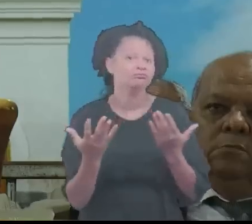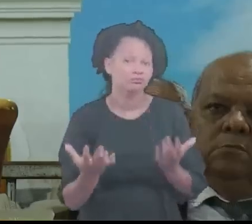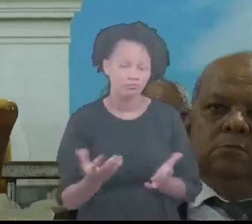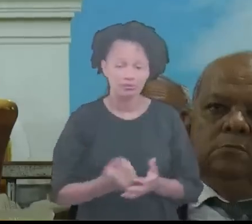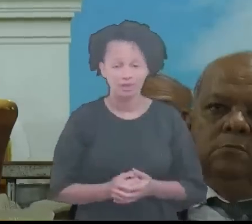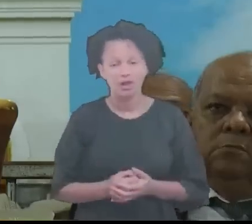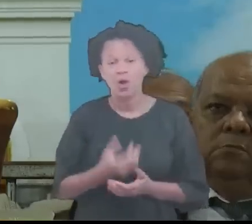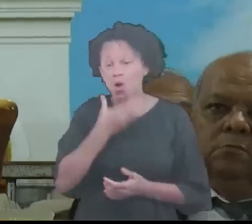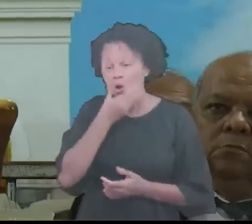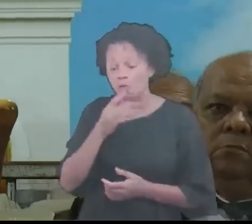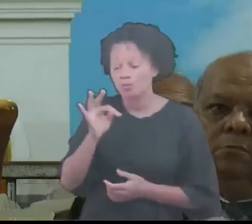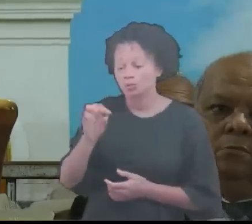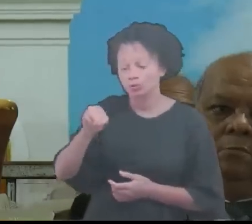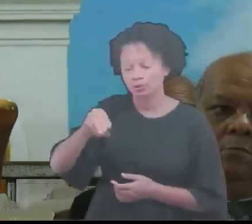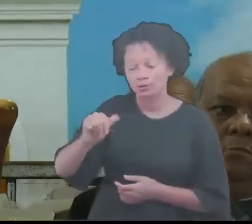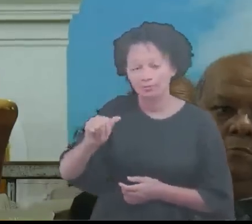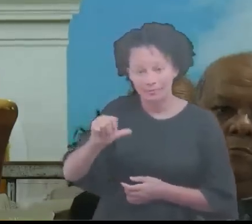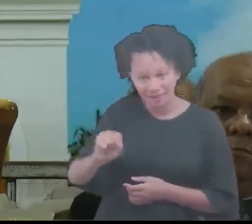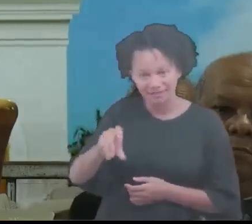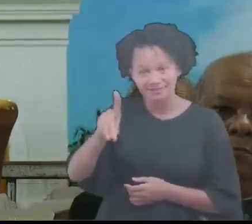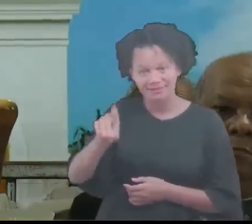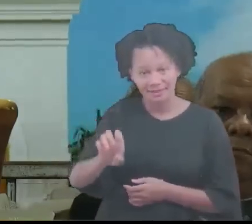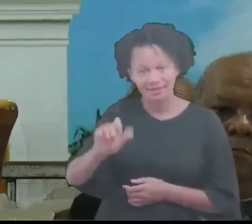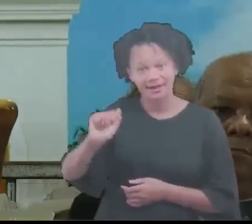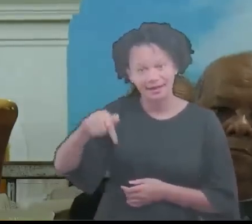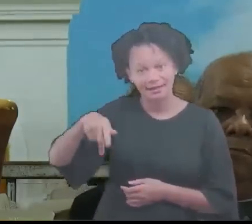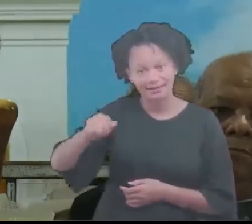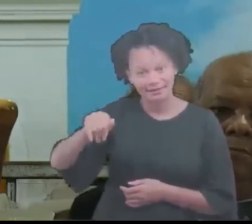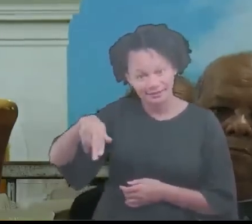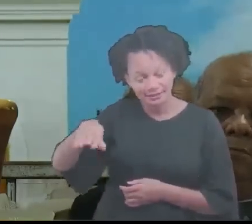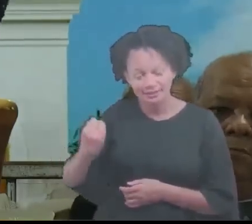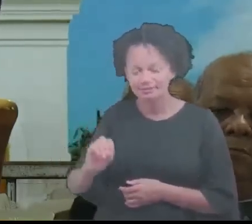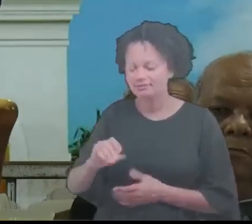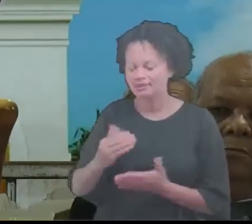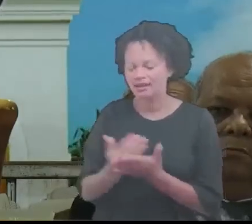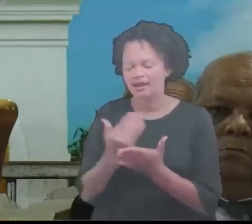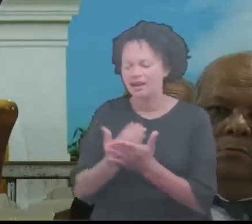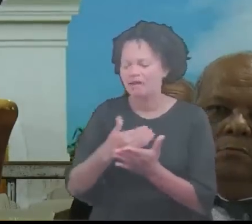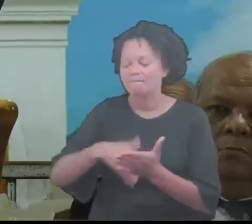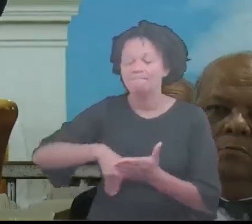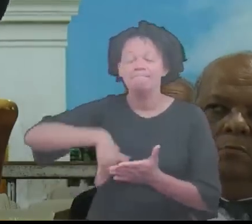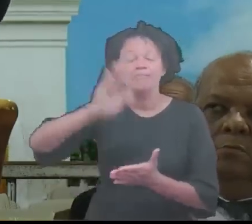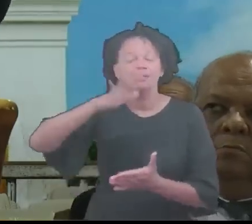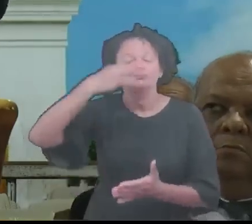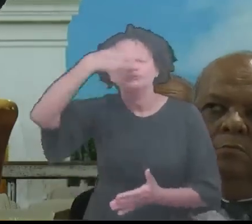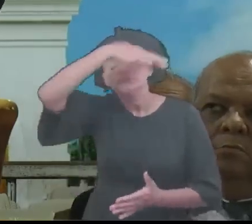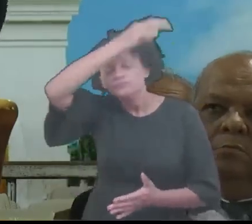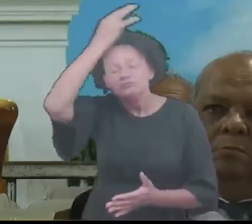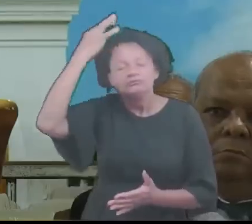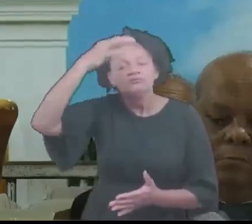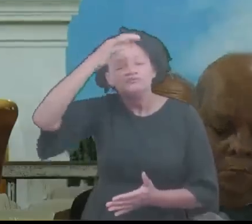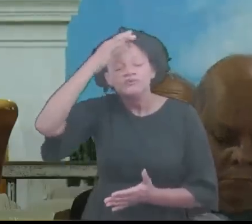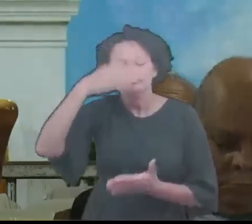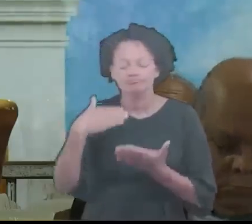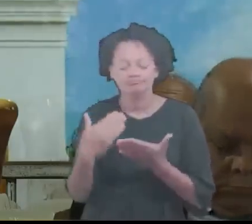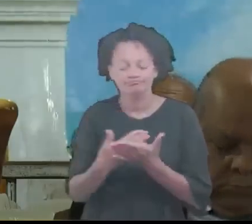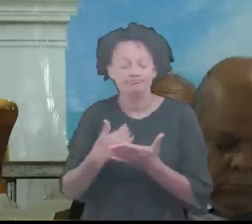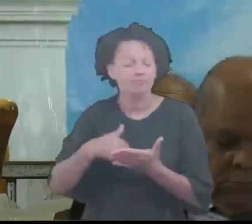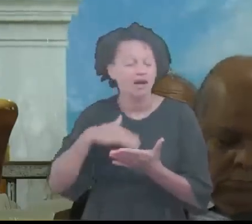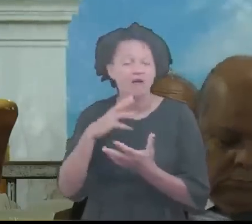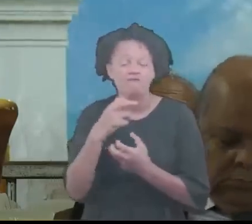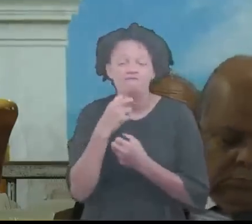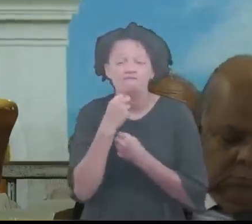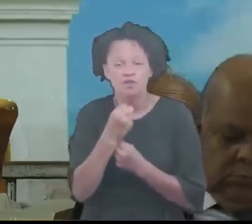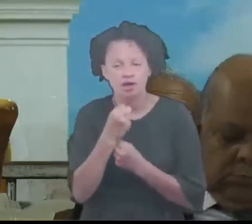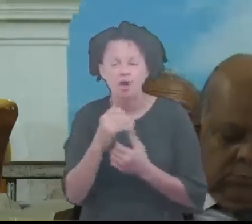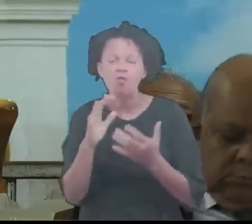Tomás de Aquino dizia que este livro é o mais espiritual da Escritura.